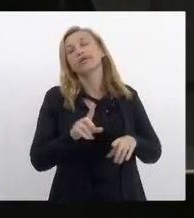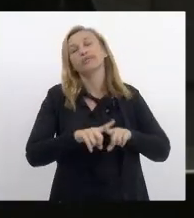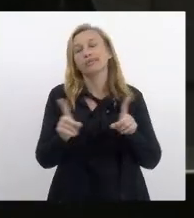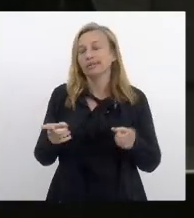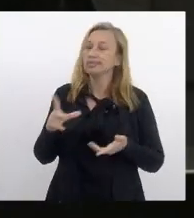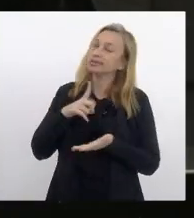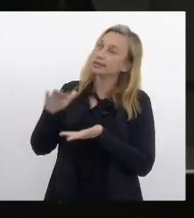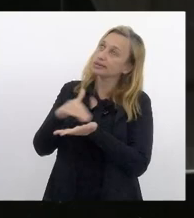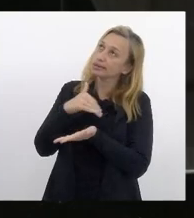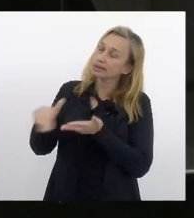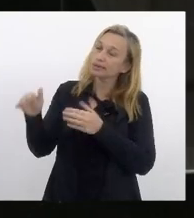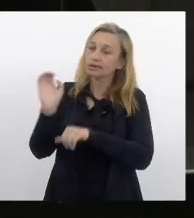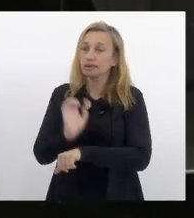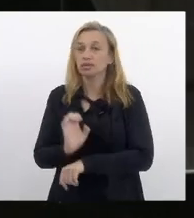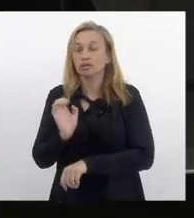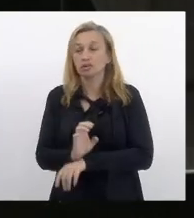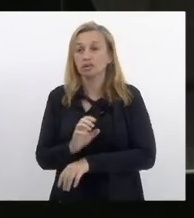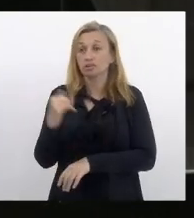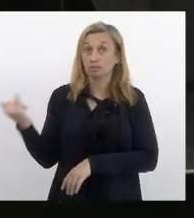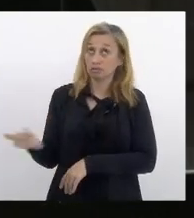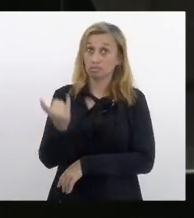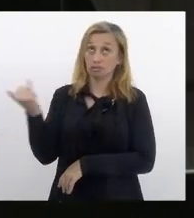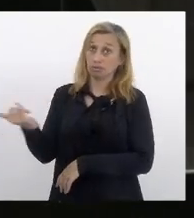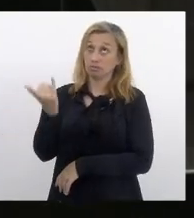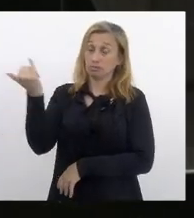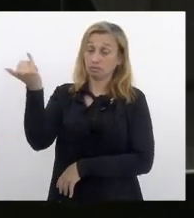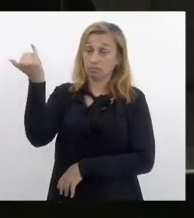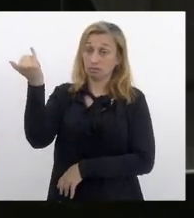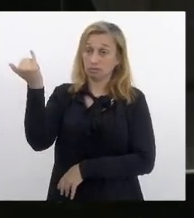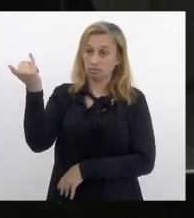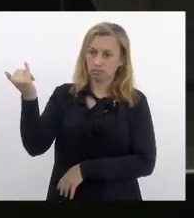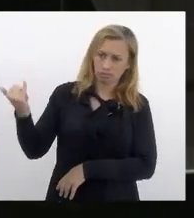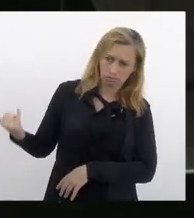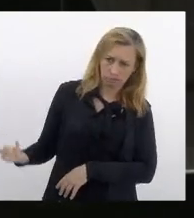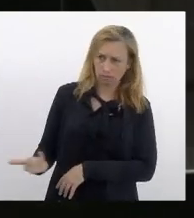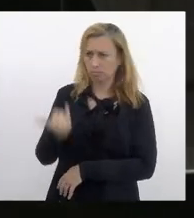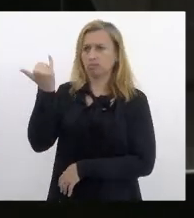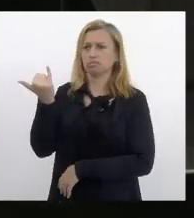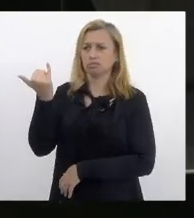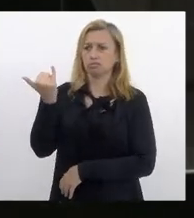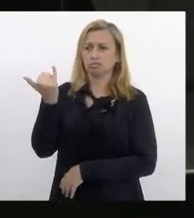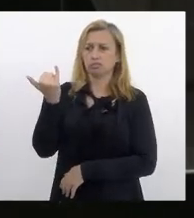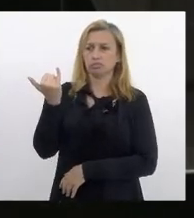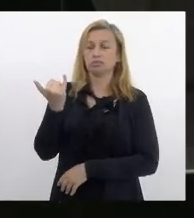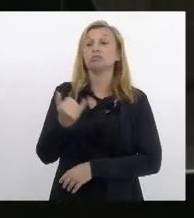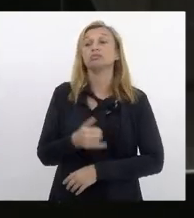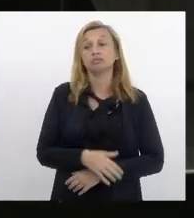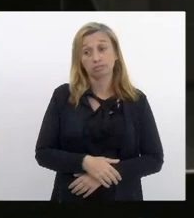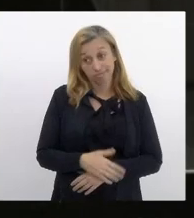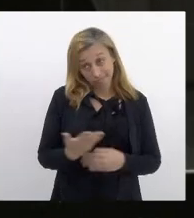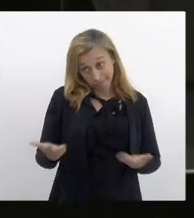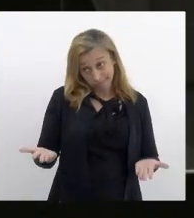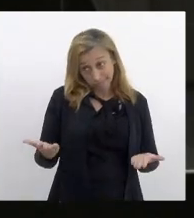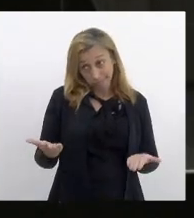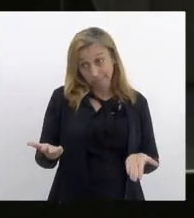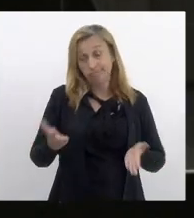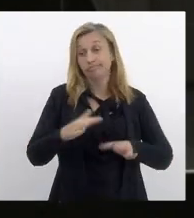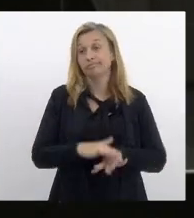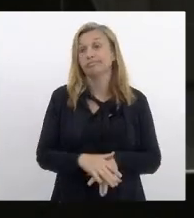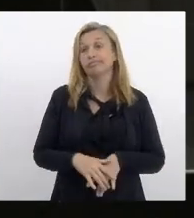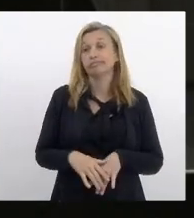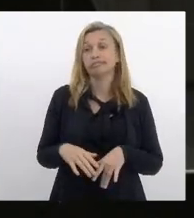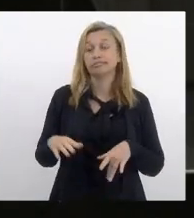secretários estaduais tão importantes, mas tão importantes, né, que diante da